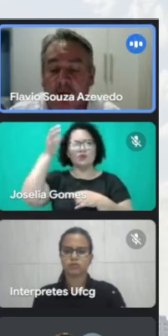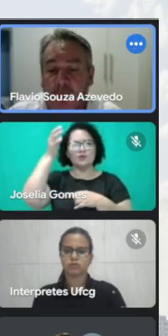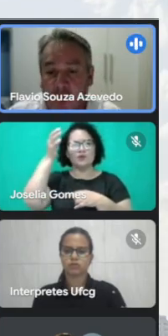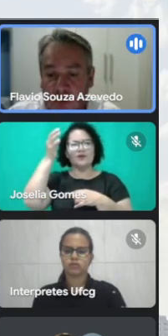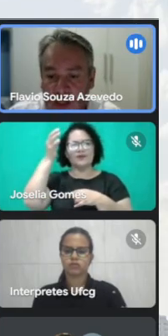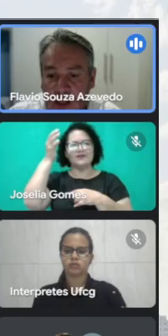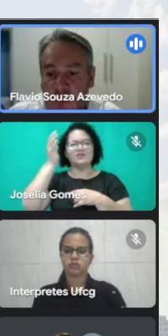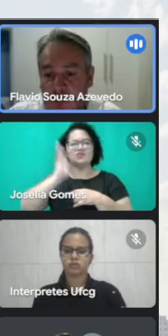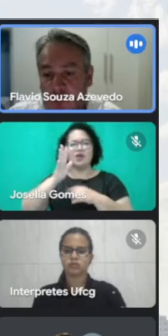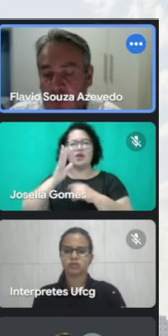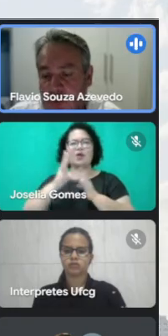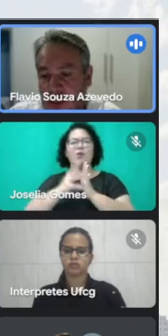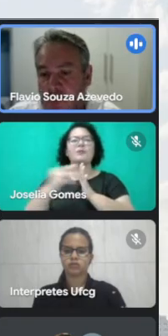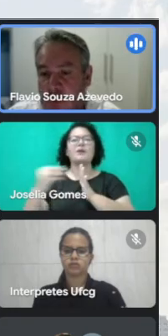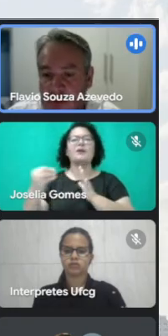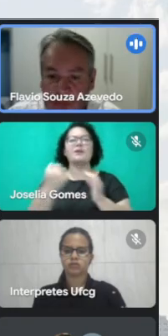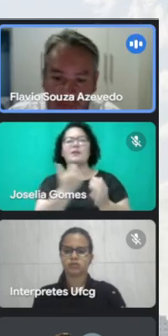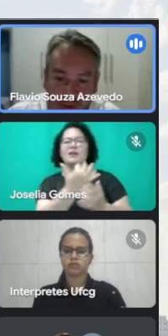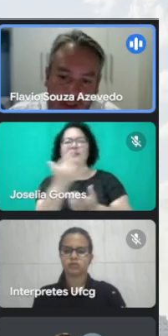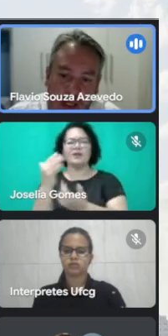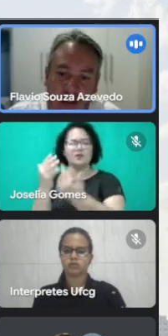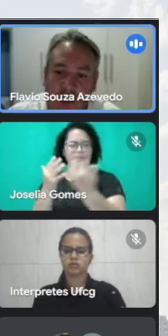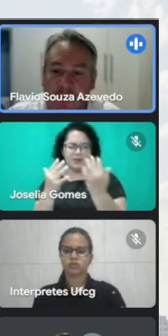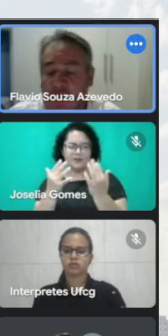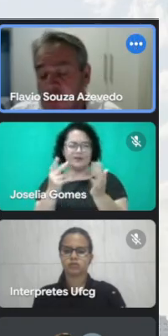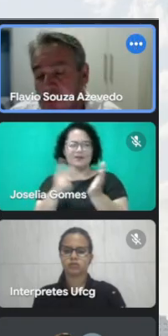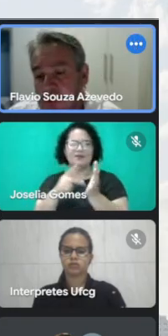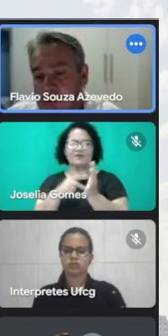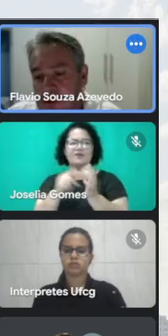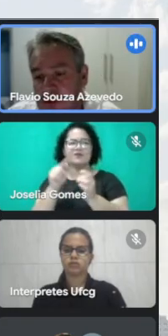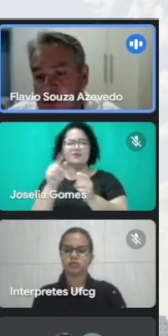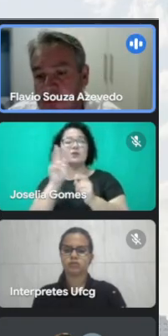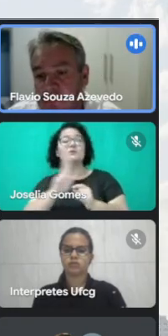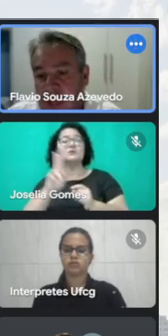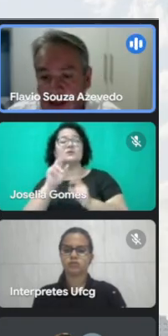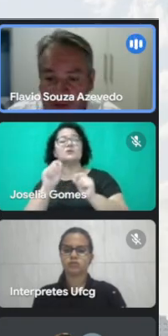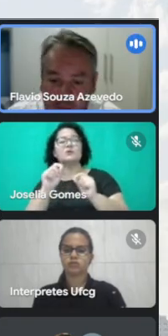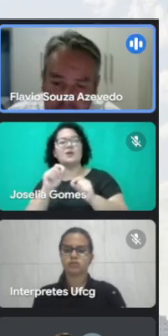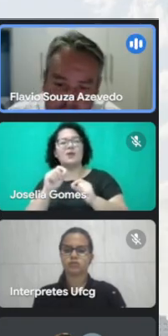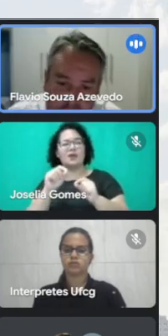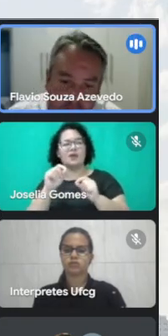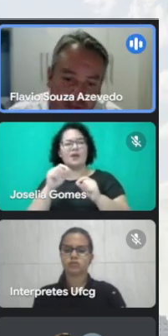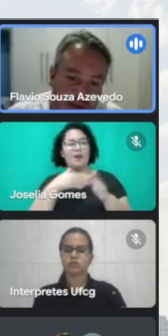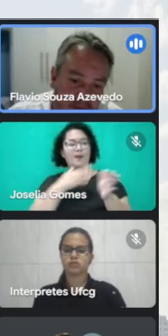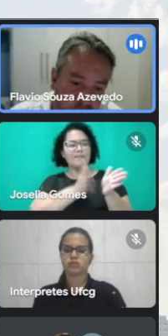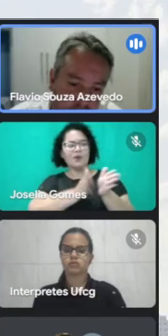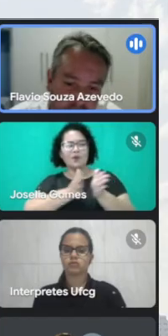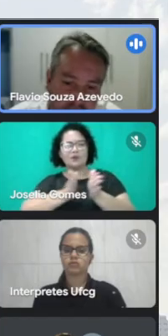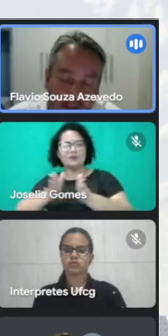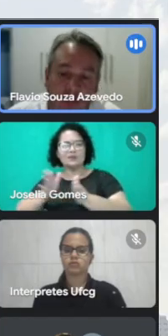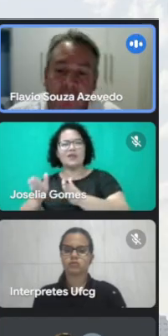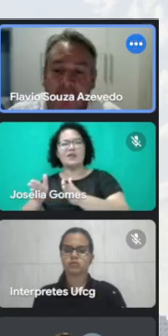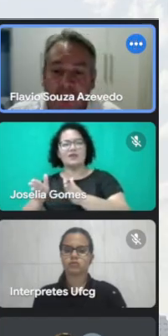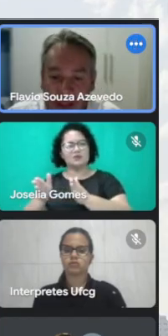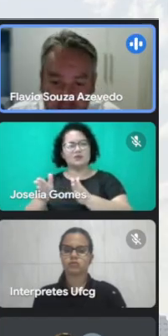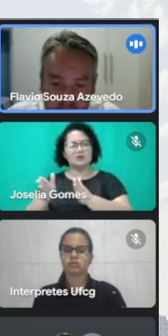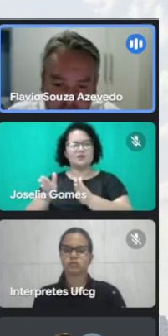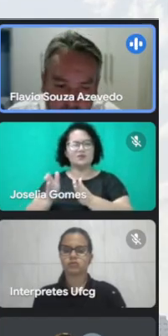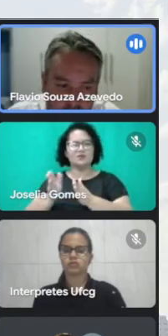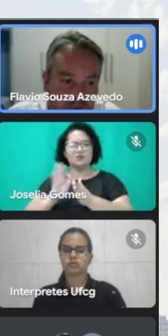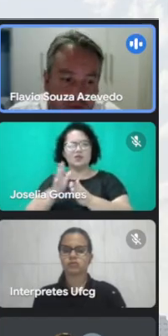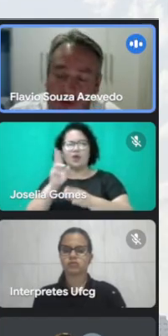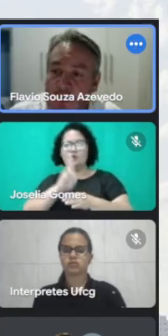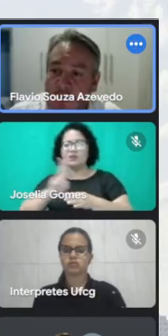né, outros processos, por exemplo, de bioengenharia, de técnicas compensatórias, de infraestrutura verde, que